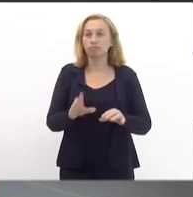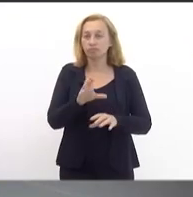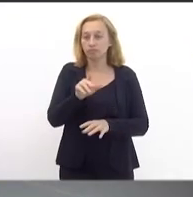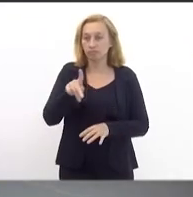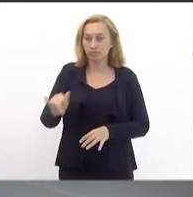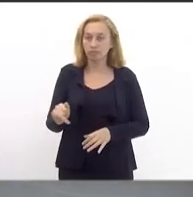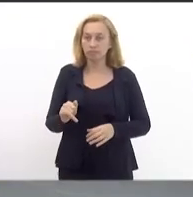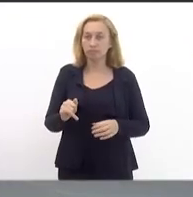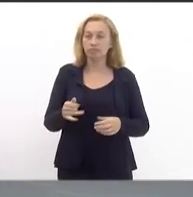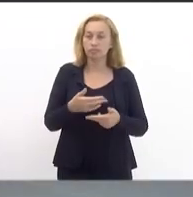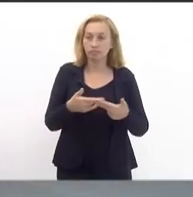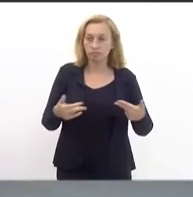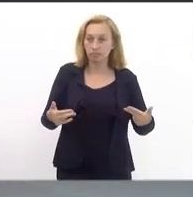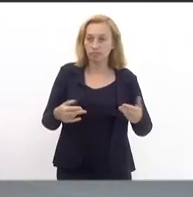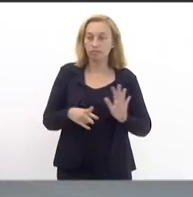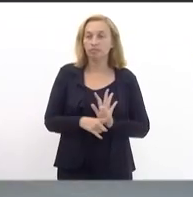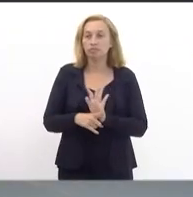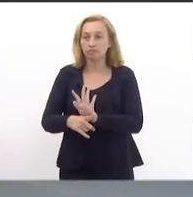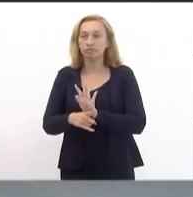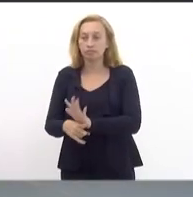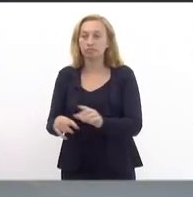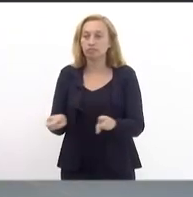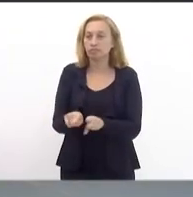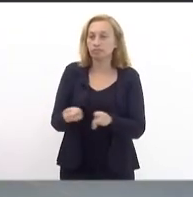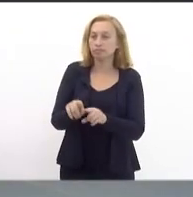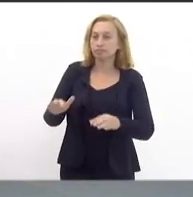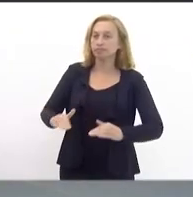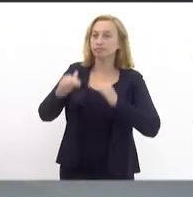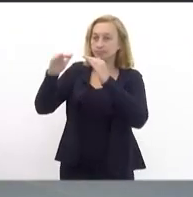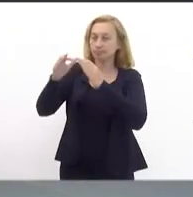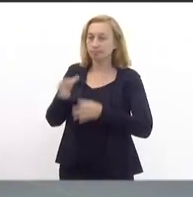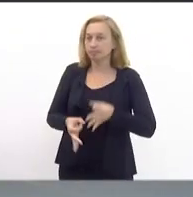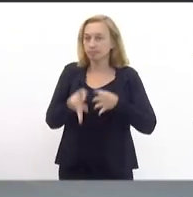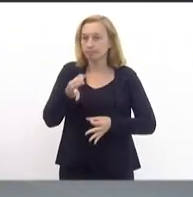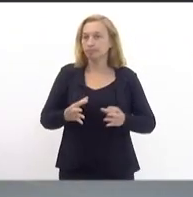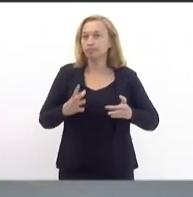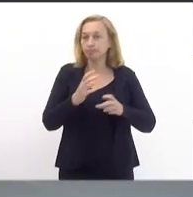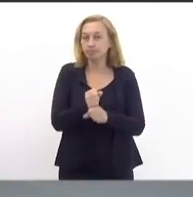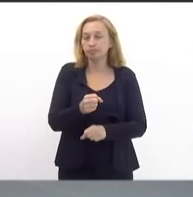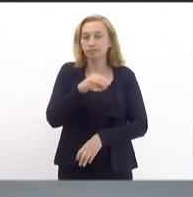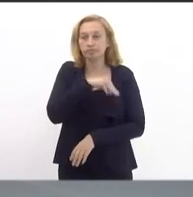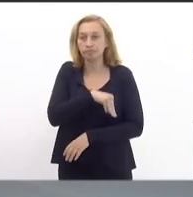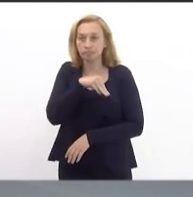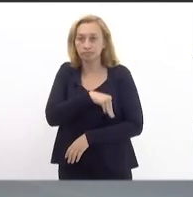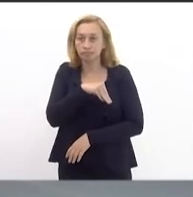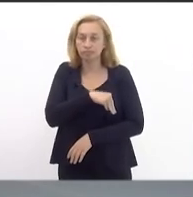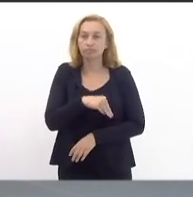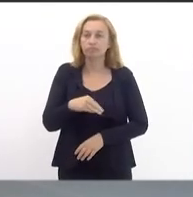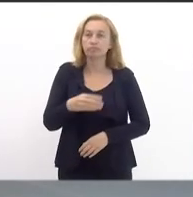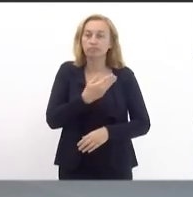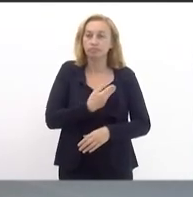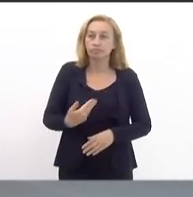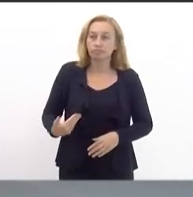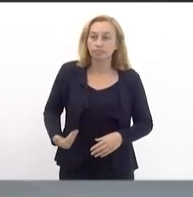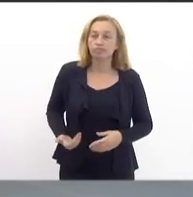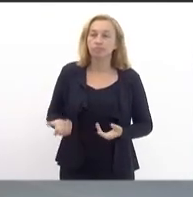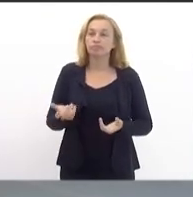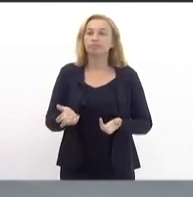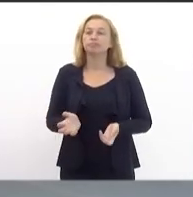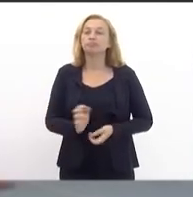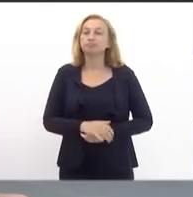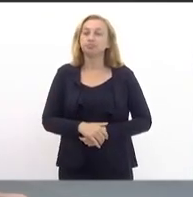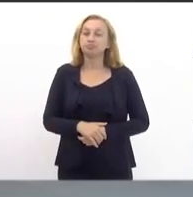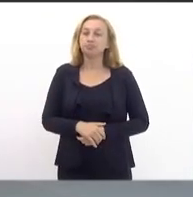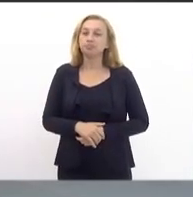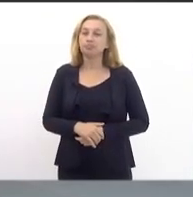Tribunal de Contas, acho que vai ajudar bastante a presidência do Tribunal de Contas, Defensoria Pública, os órgãos do Estado também, e fazendo força